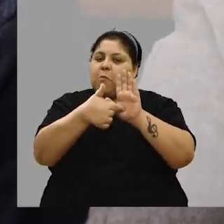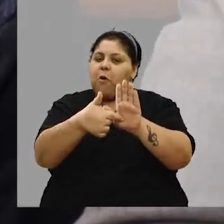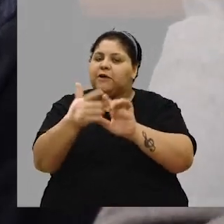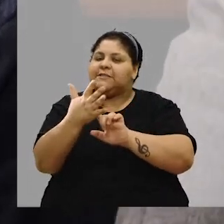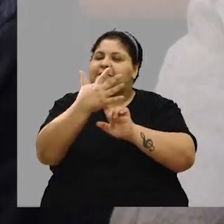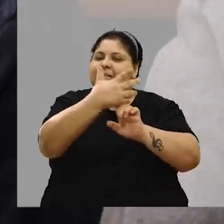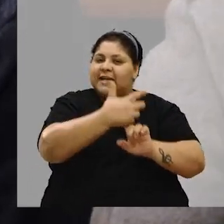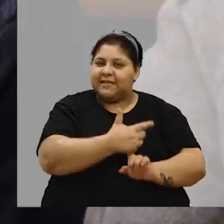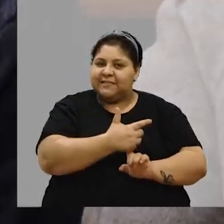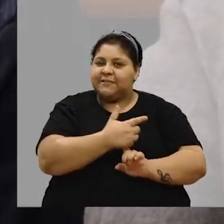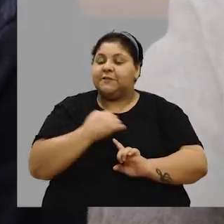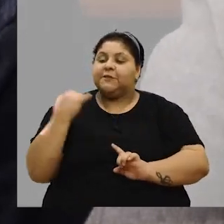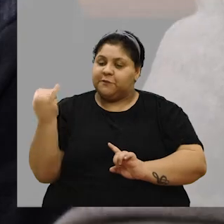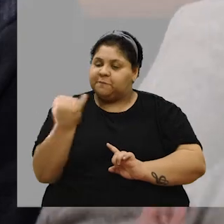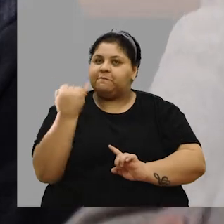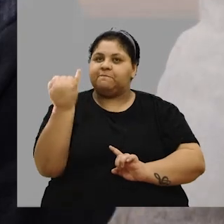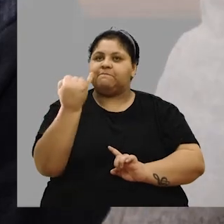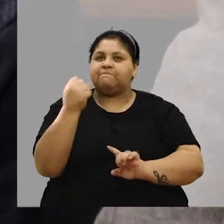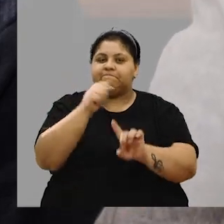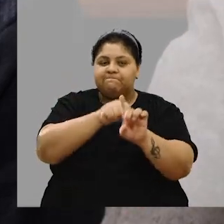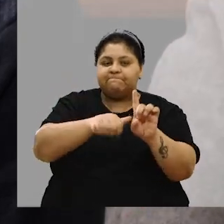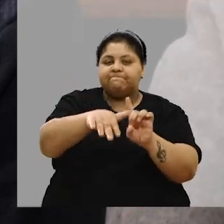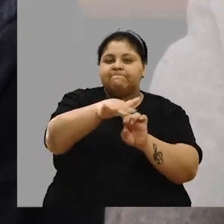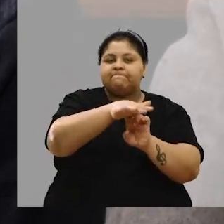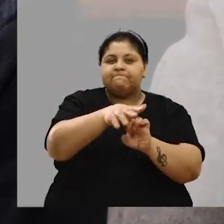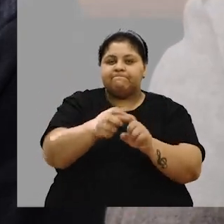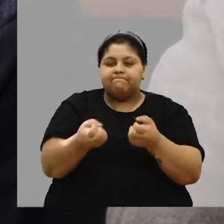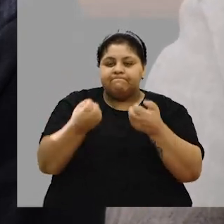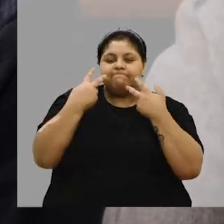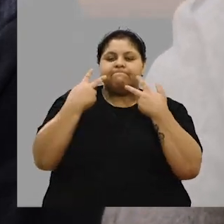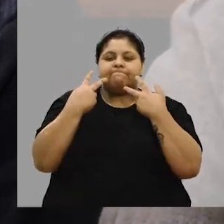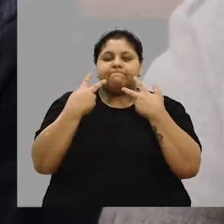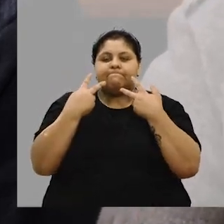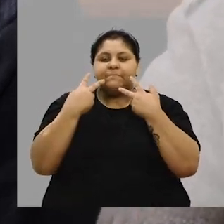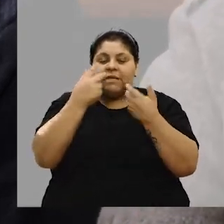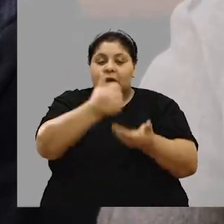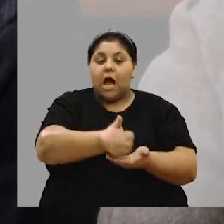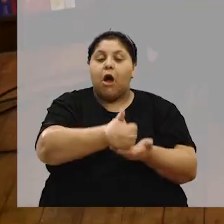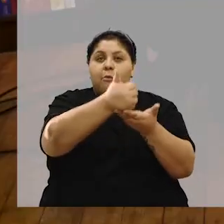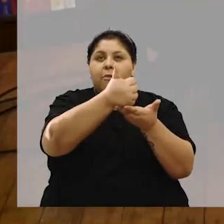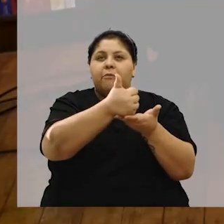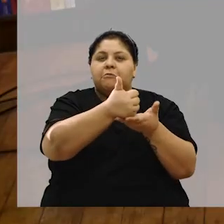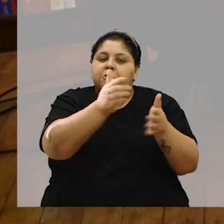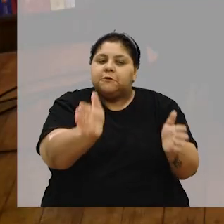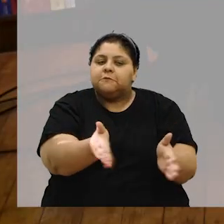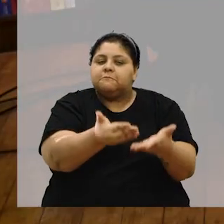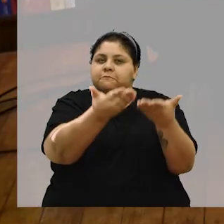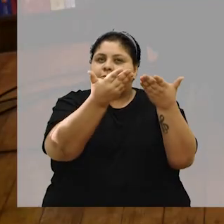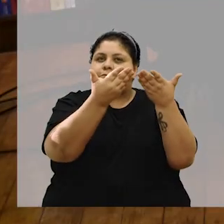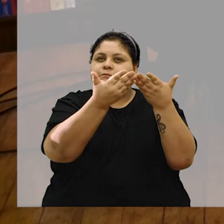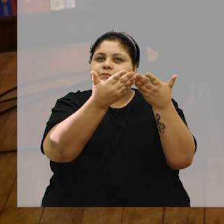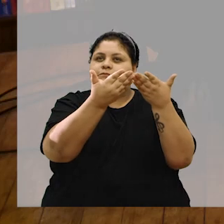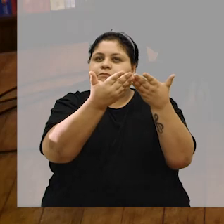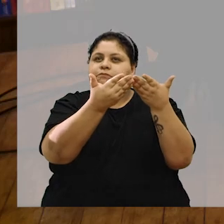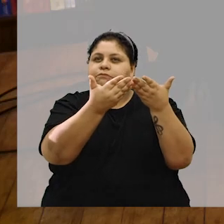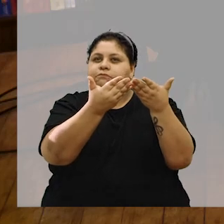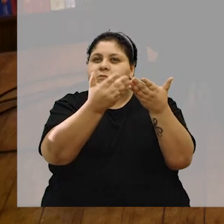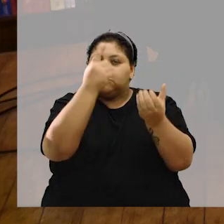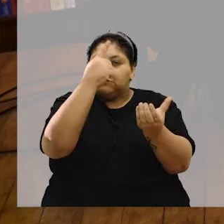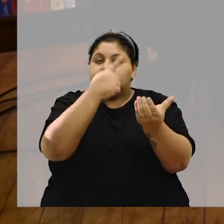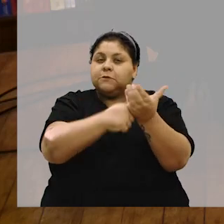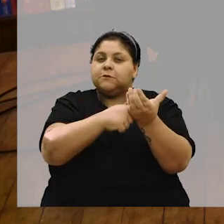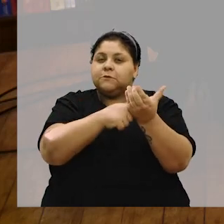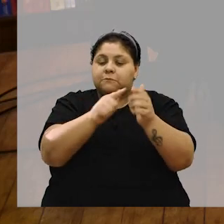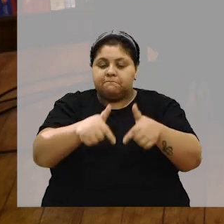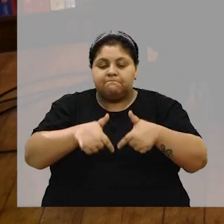dá, não é isso? A arte nos dá. Então, a importância justamente da sociedade perceber isso e apoiar, estimular,